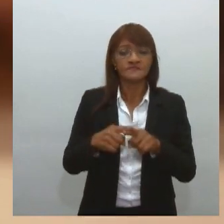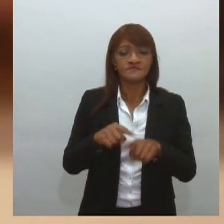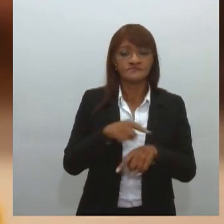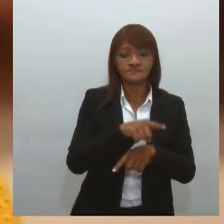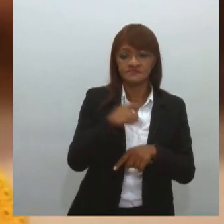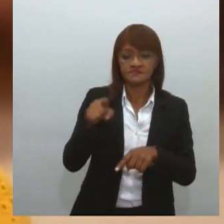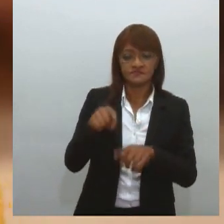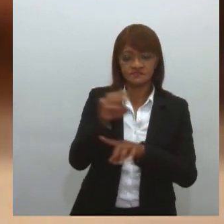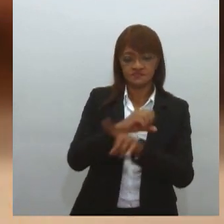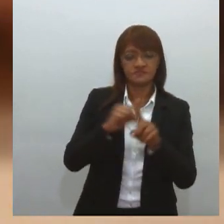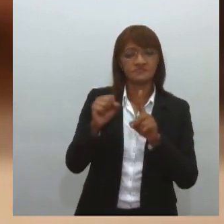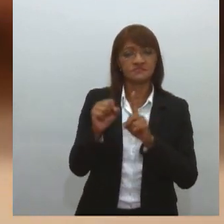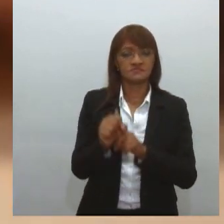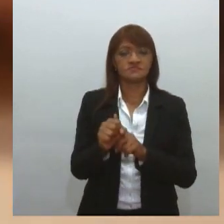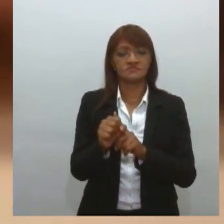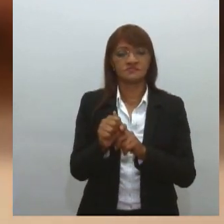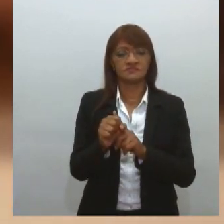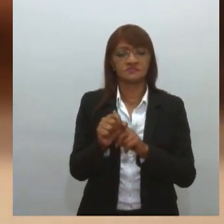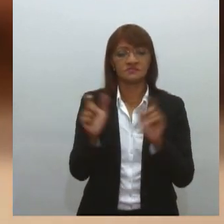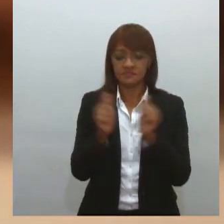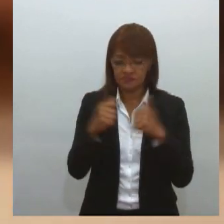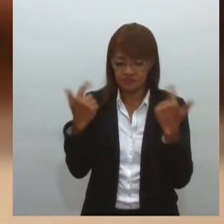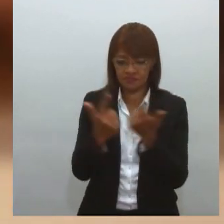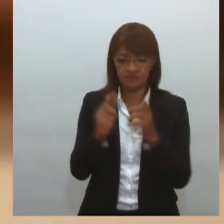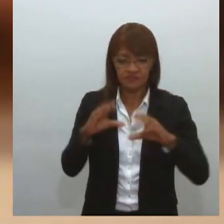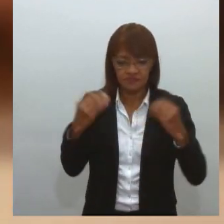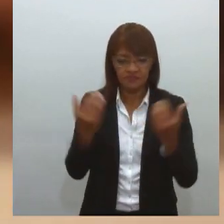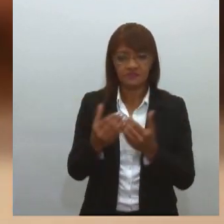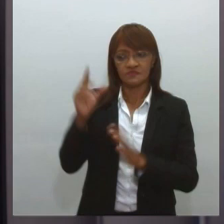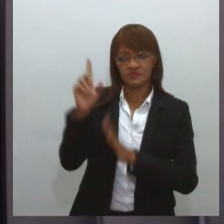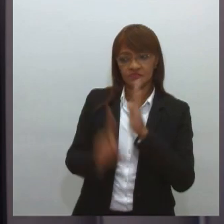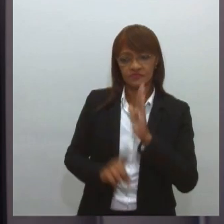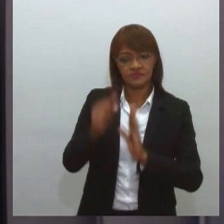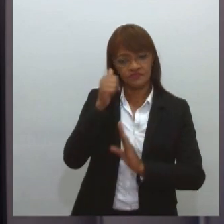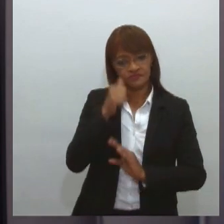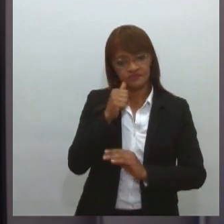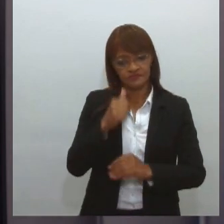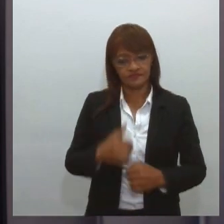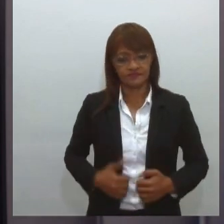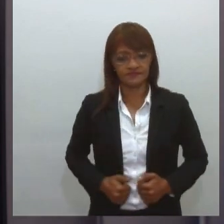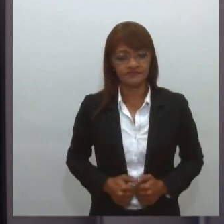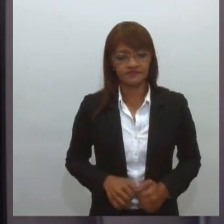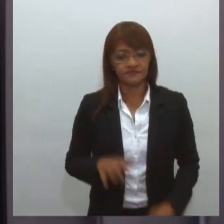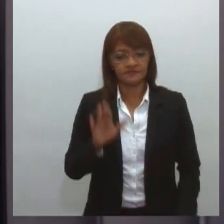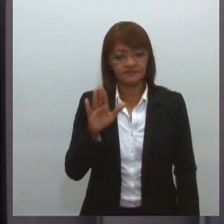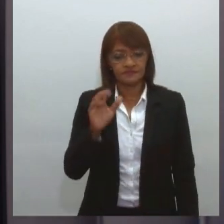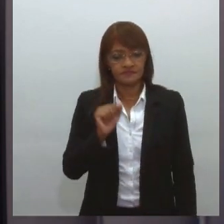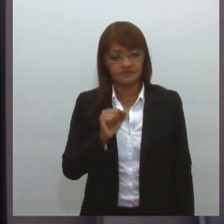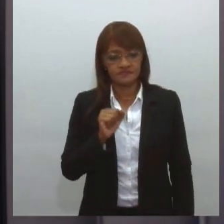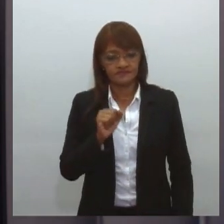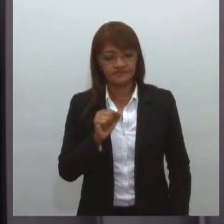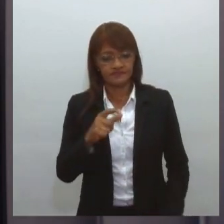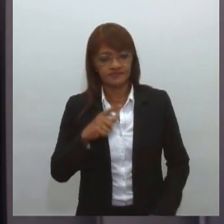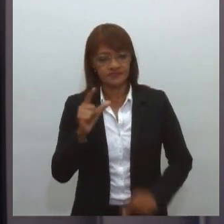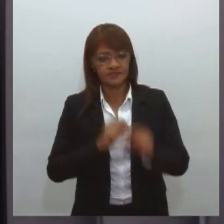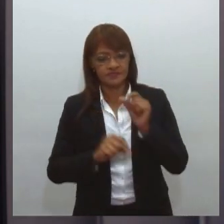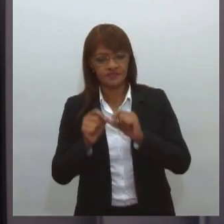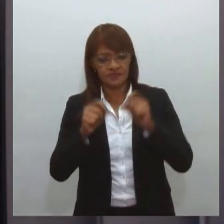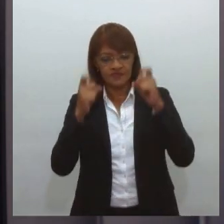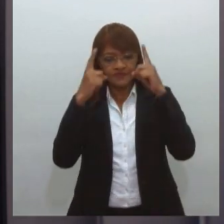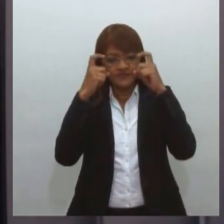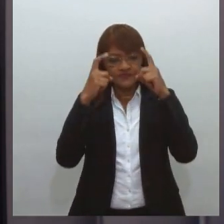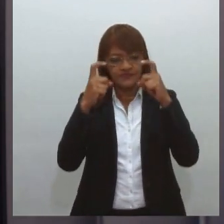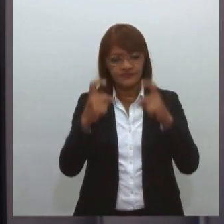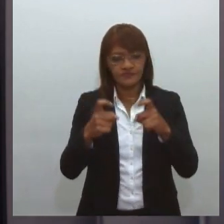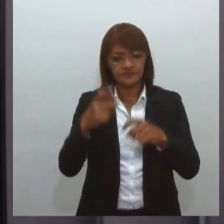no parlamento na defesa dos direitos da mulher. Deputada, os casos de violência doméstica em Sergipe e